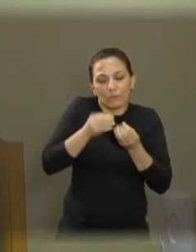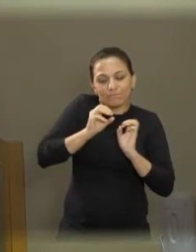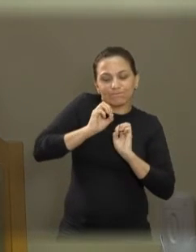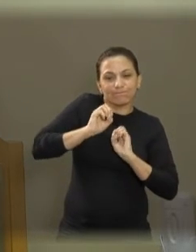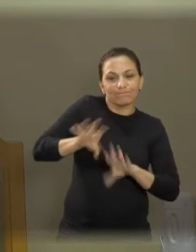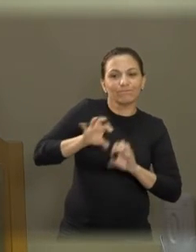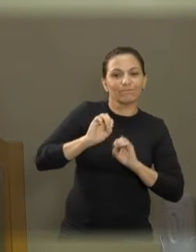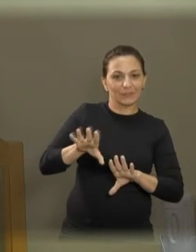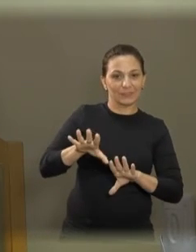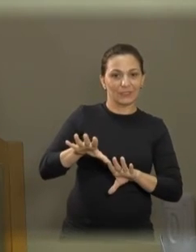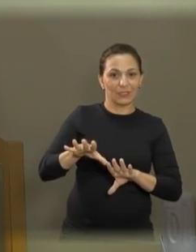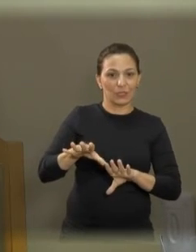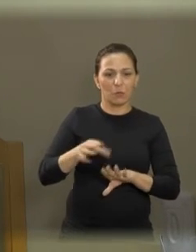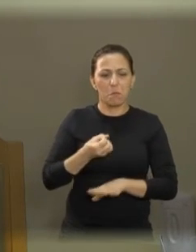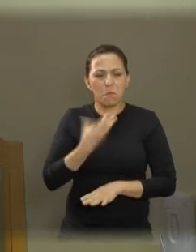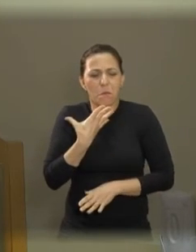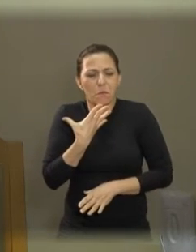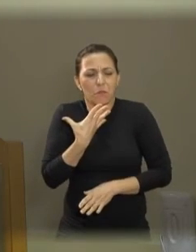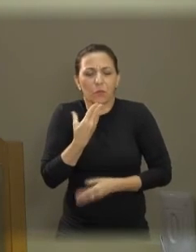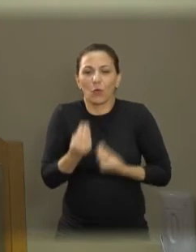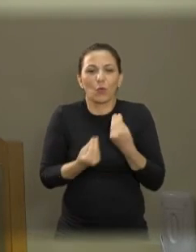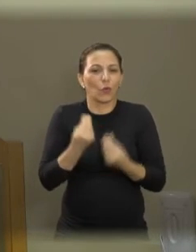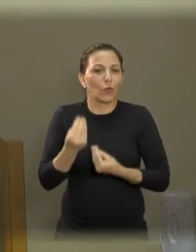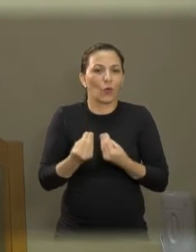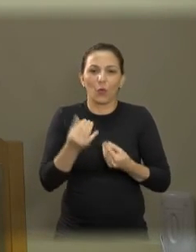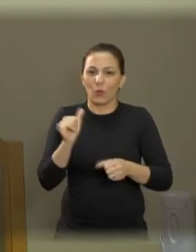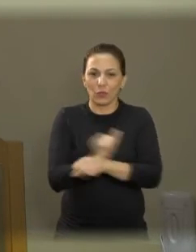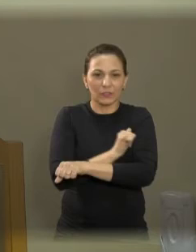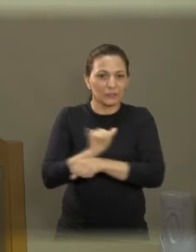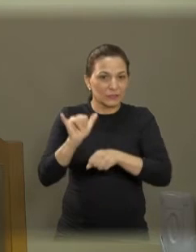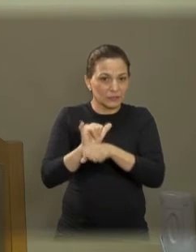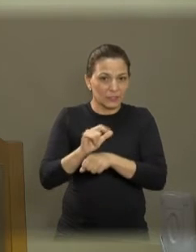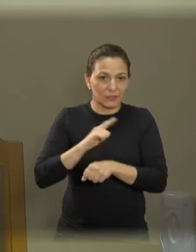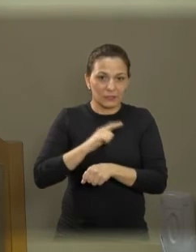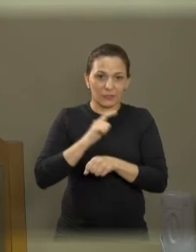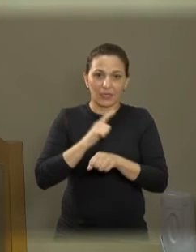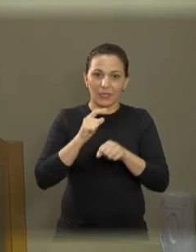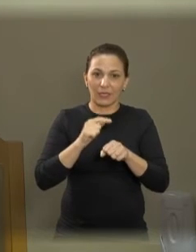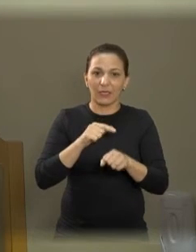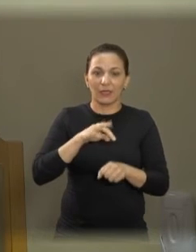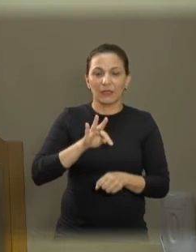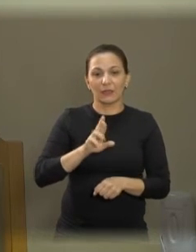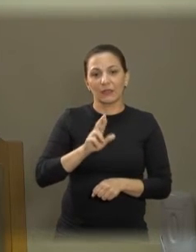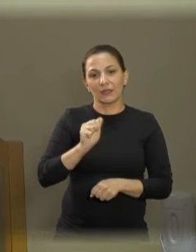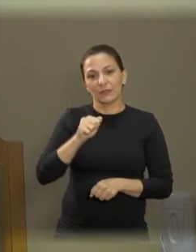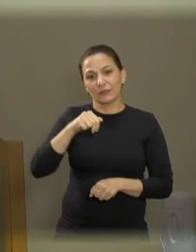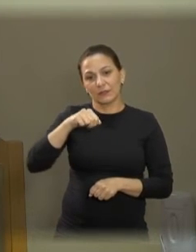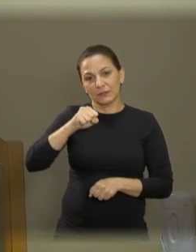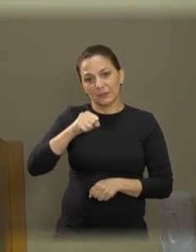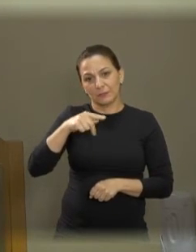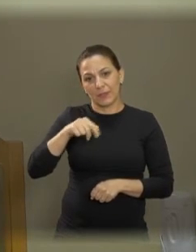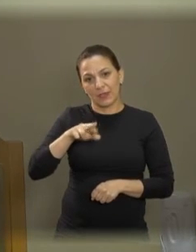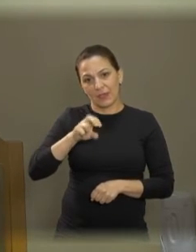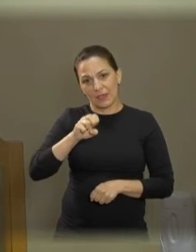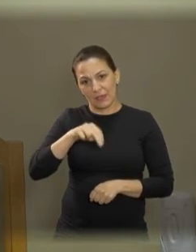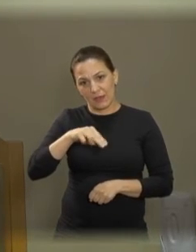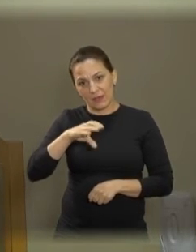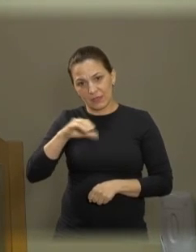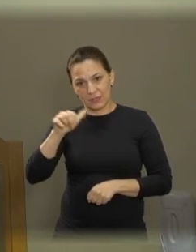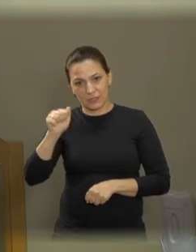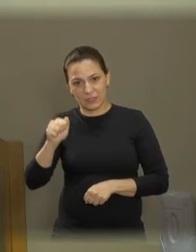Encontrar caminhos para dar uma boa aula. Afinal de contas, a primeira aula, peguei uma transparência, ao tempo da transparência, coloquei lá, e saí da